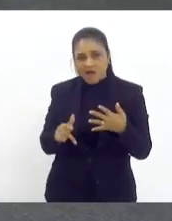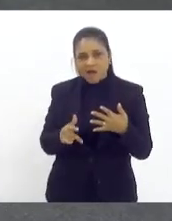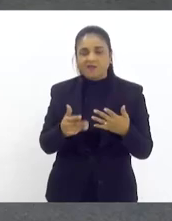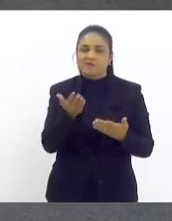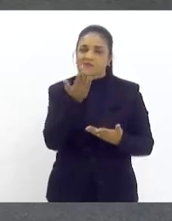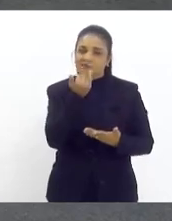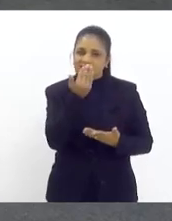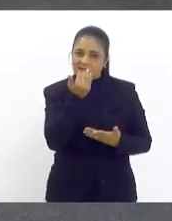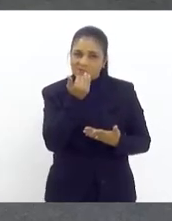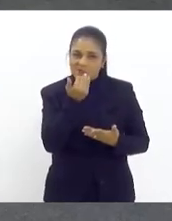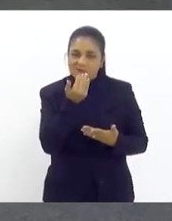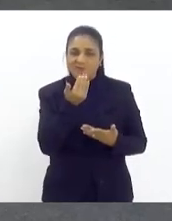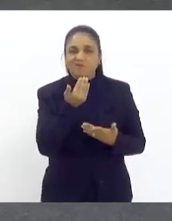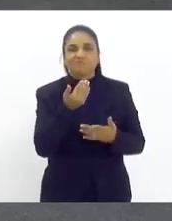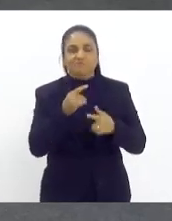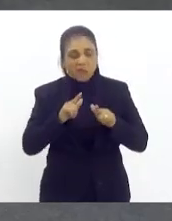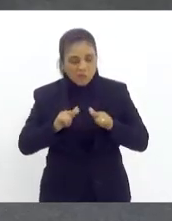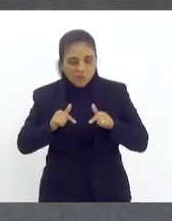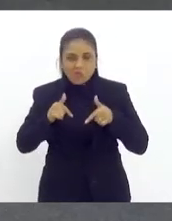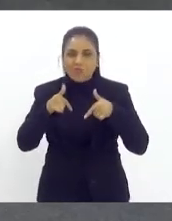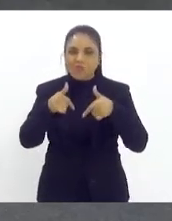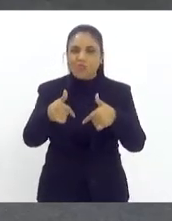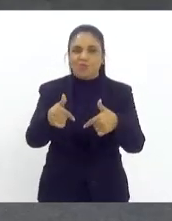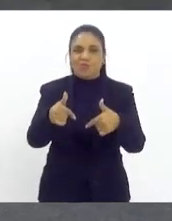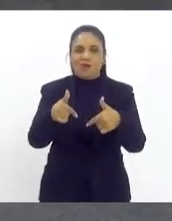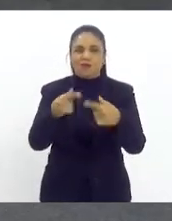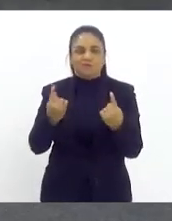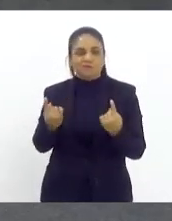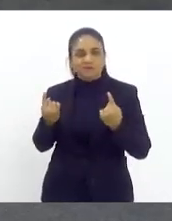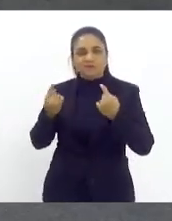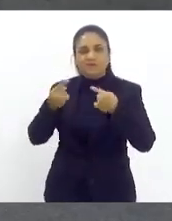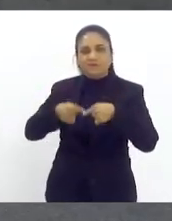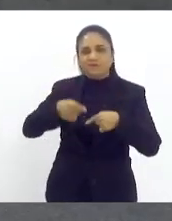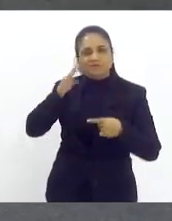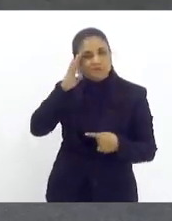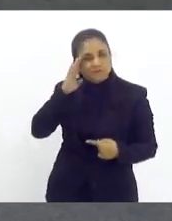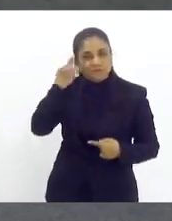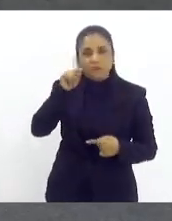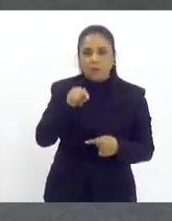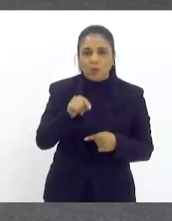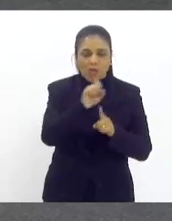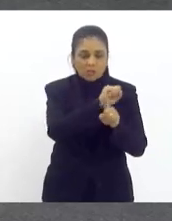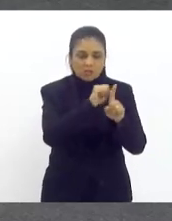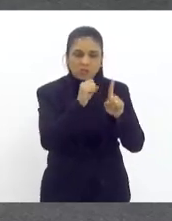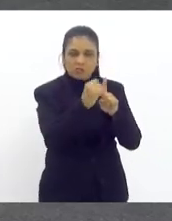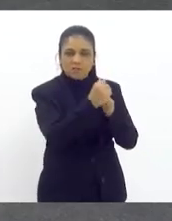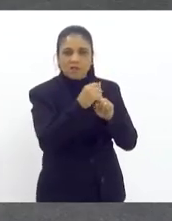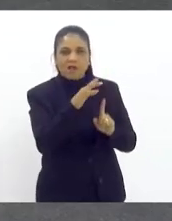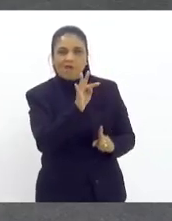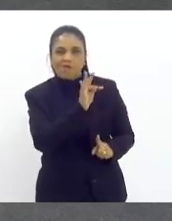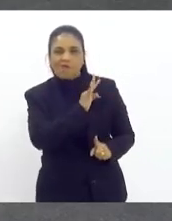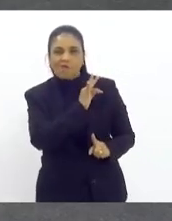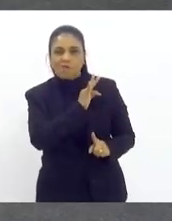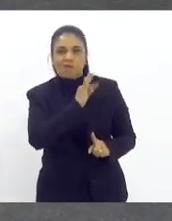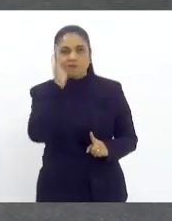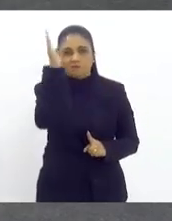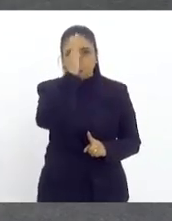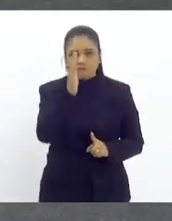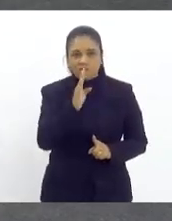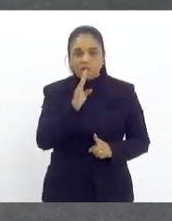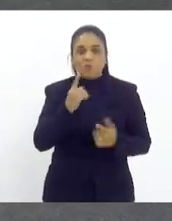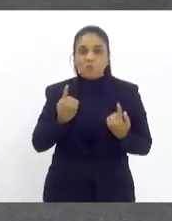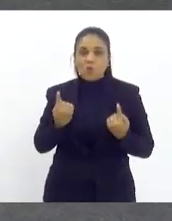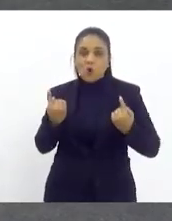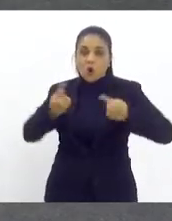alimentos e atuando nesse desafio principal que nós temos na sociedade Fluminense brasileira que é do combate